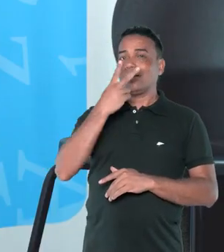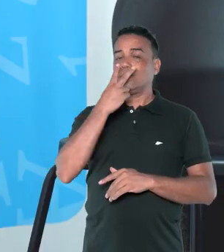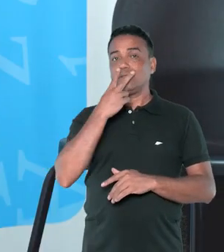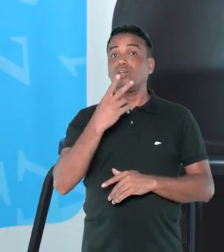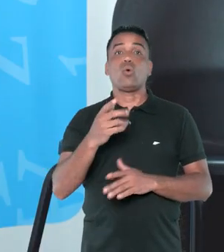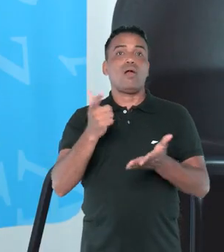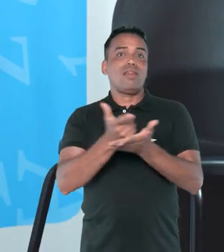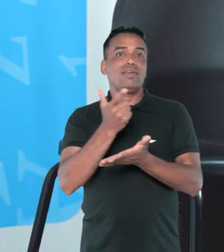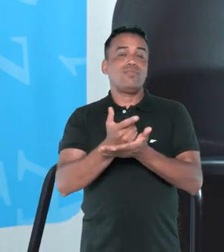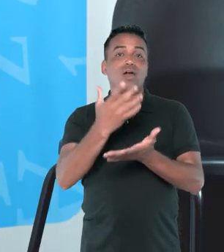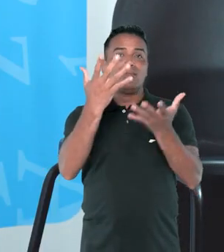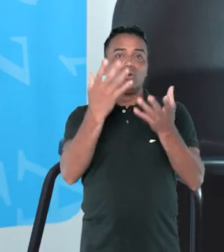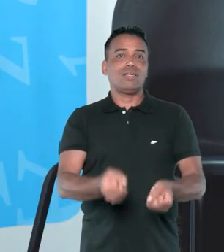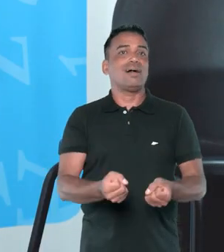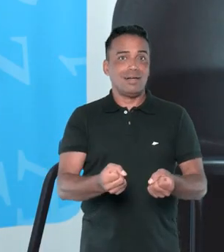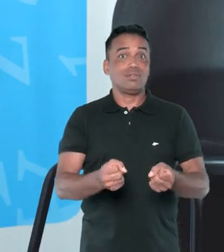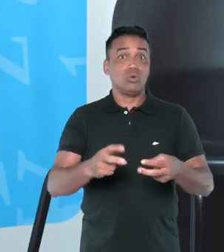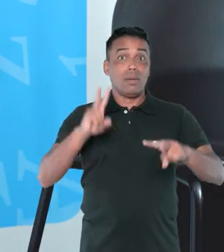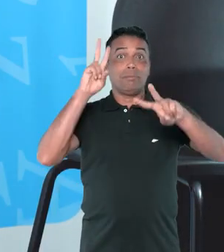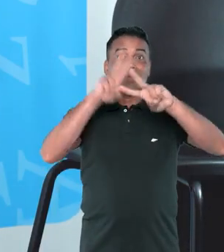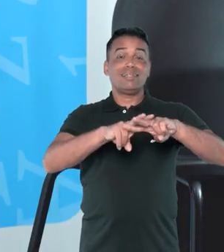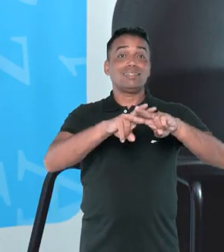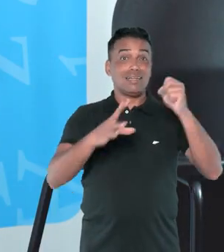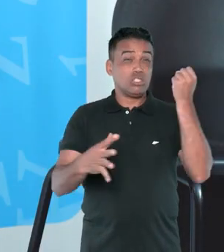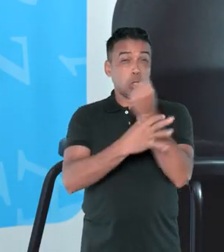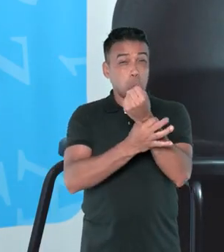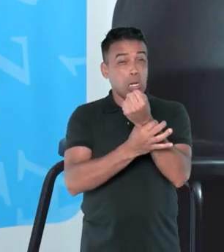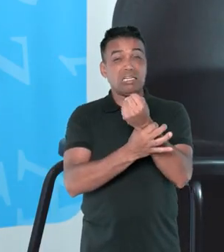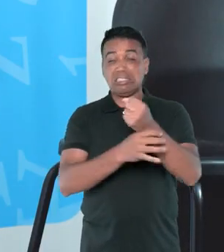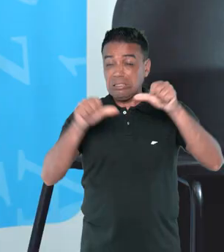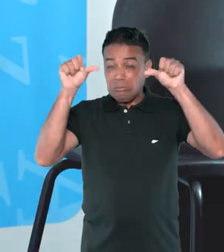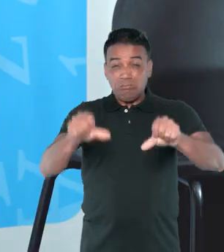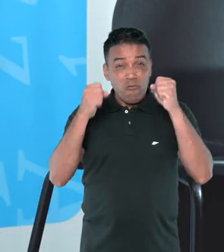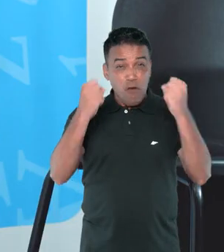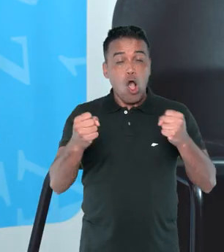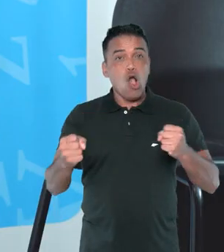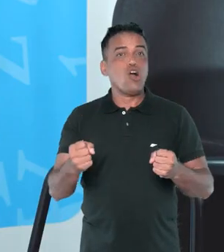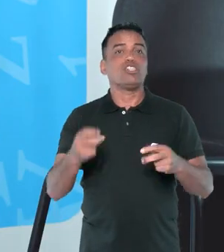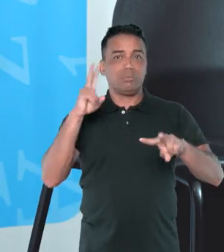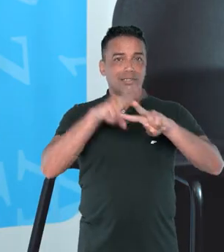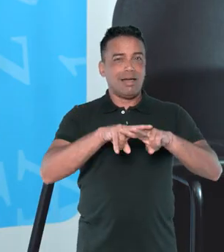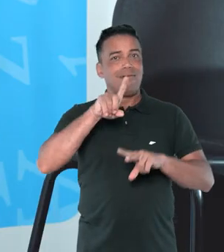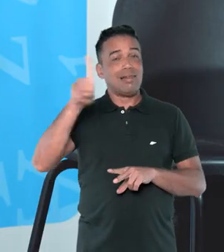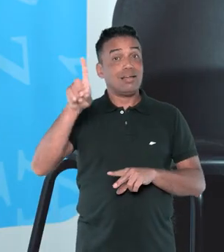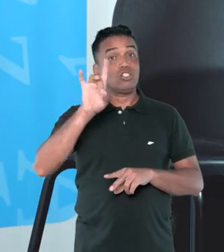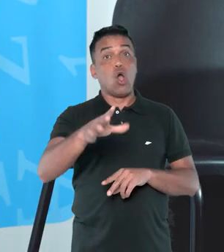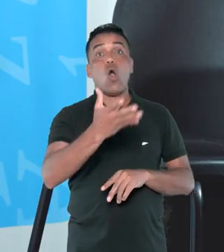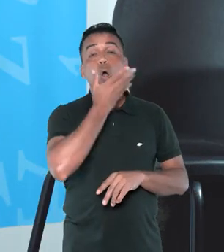adotado para ser lido numa penitenciária de segurança máxima, lá na penitenciária do Xuri, que é só para